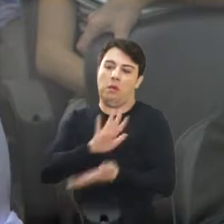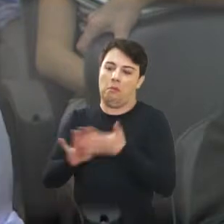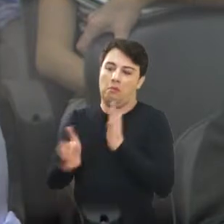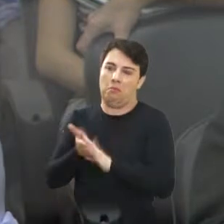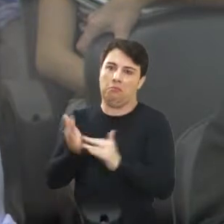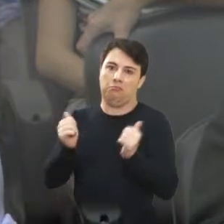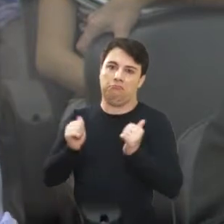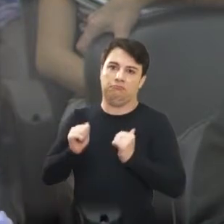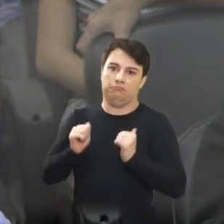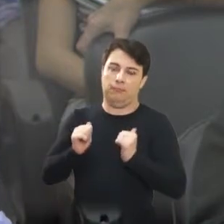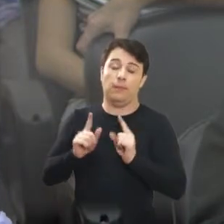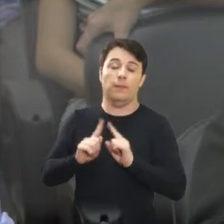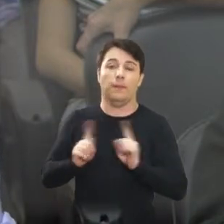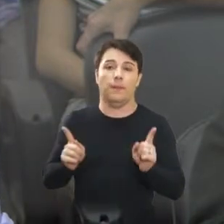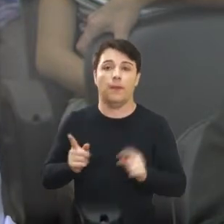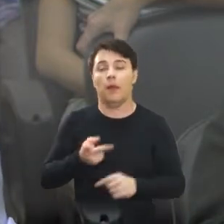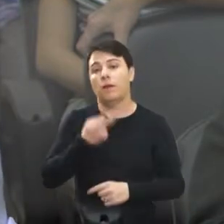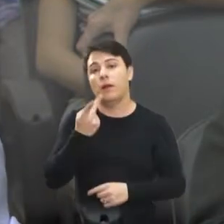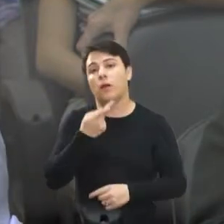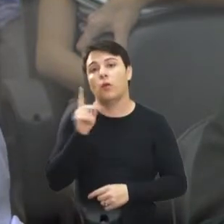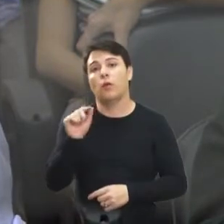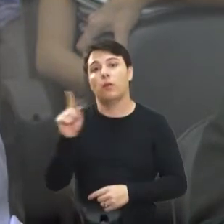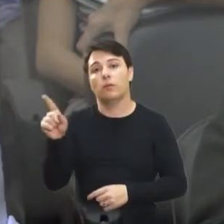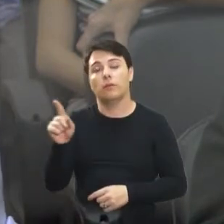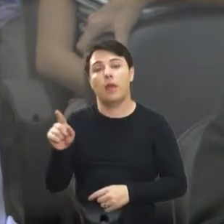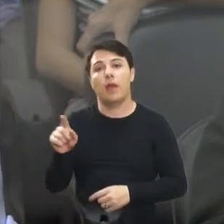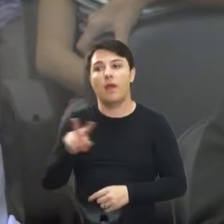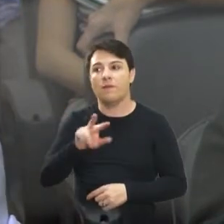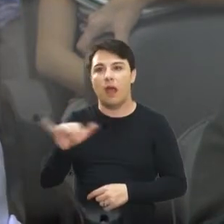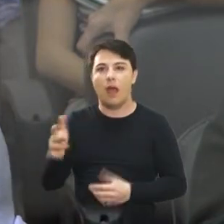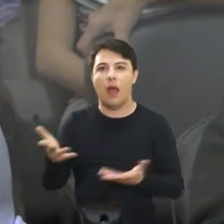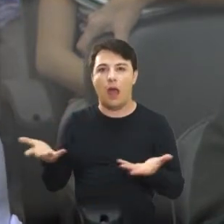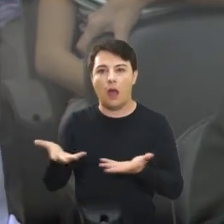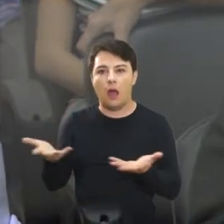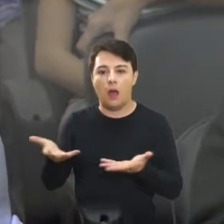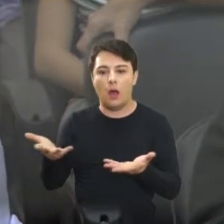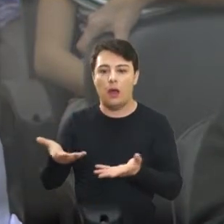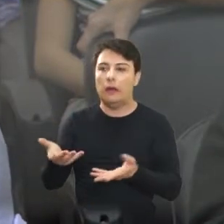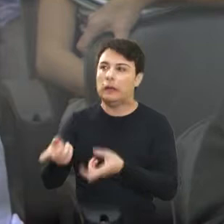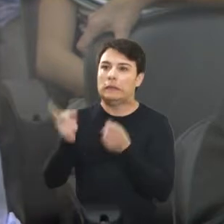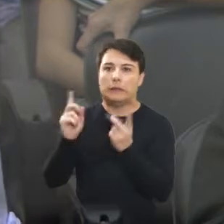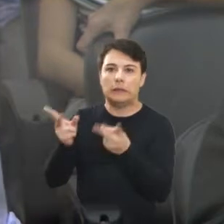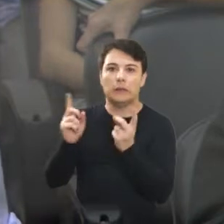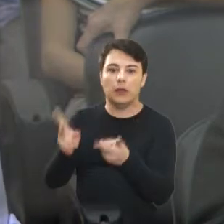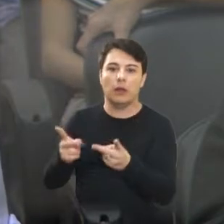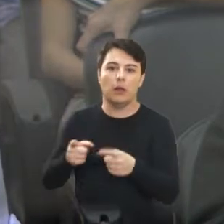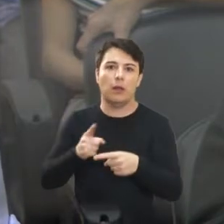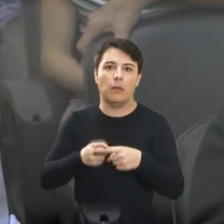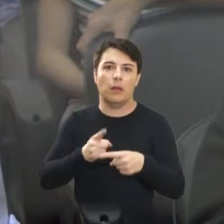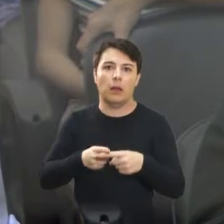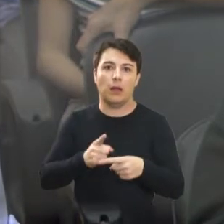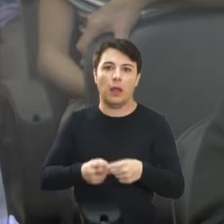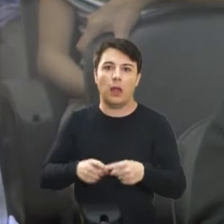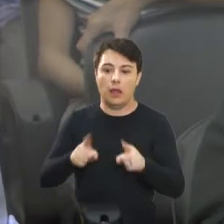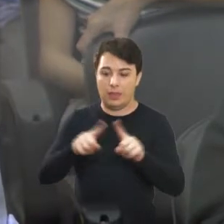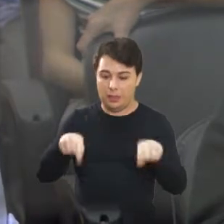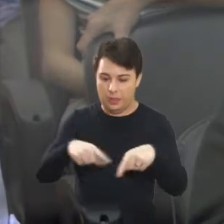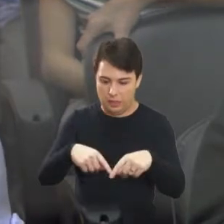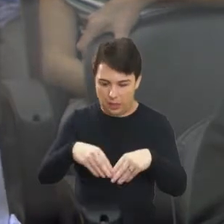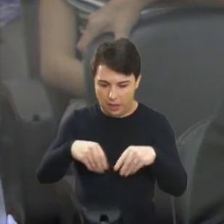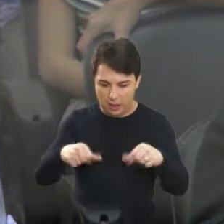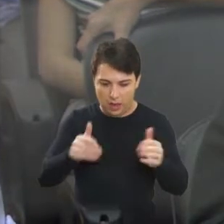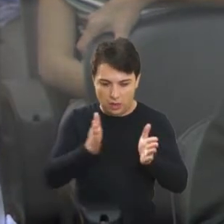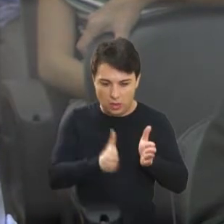aquela região ela seja adensada, ela seja usurpada com lotes que sejam menores do que 500 metros quadrados. Né?